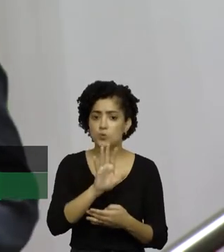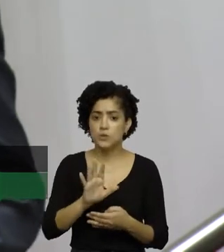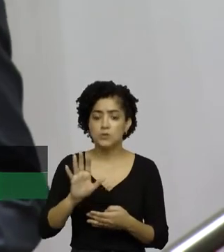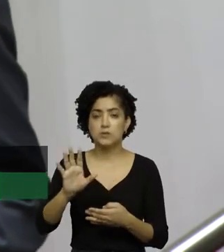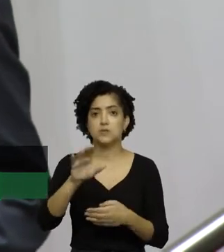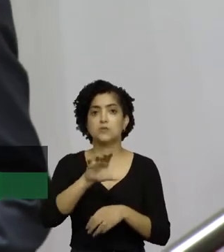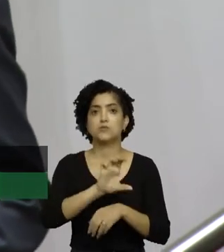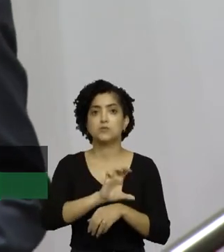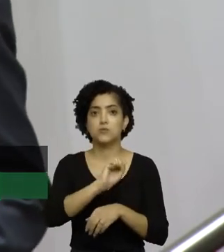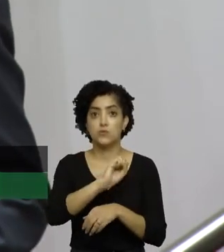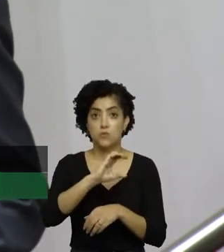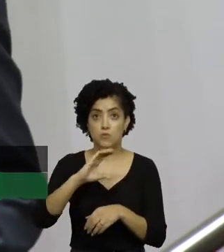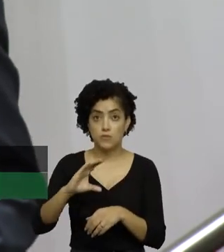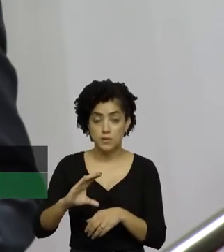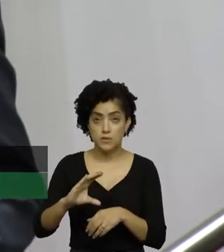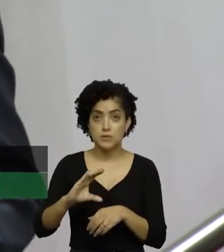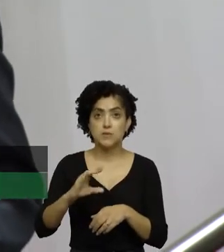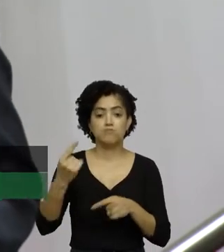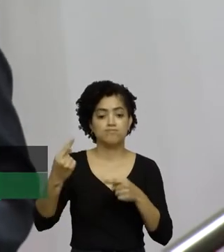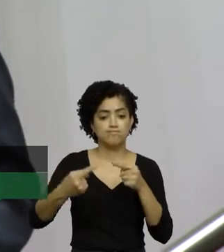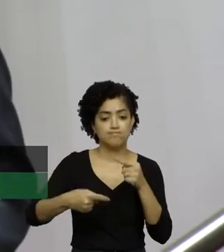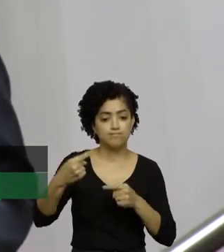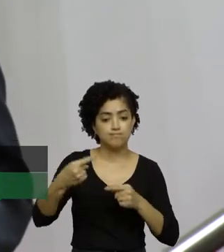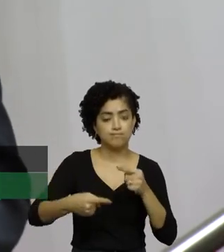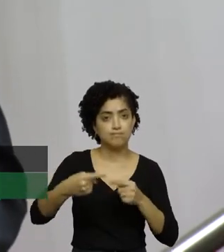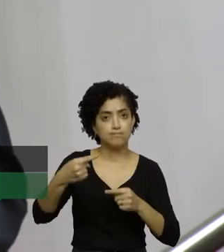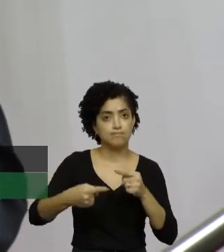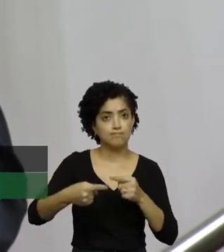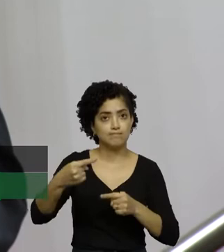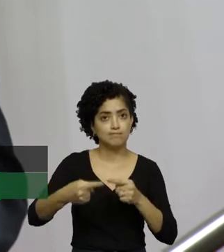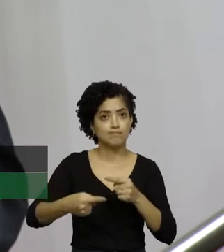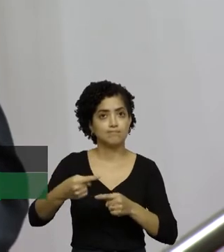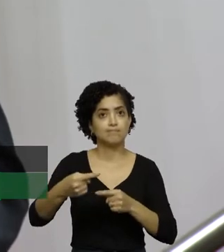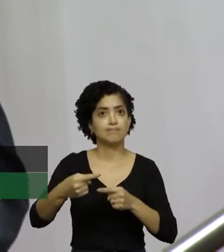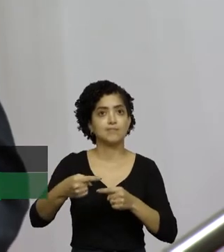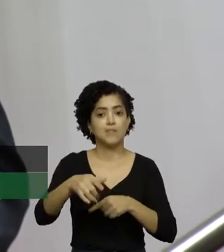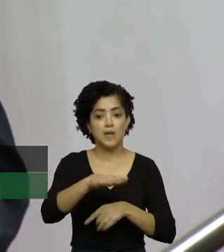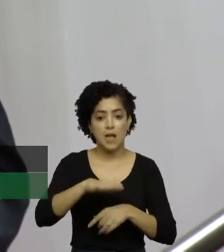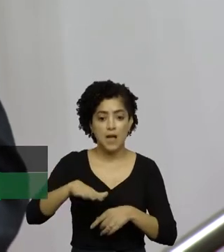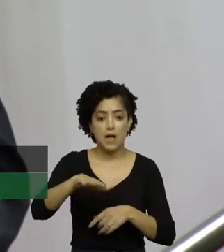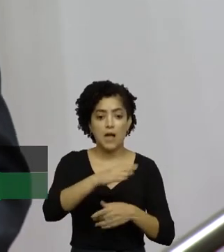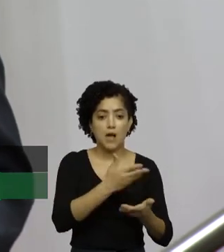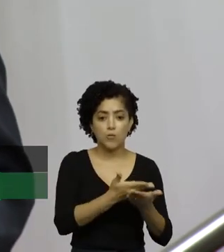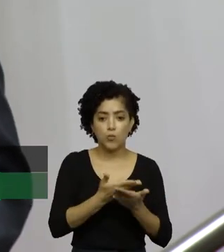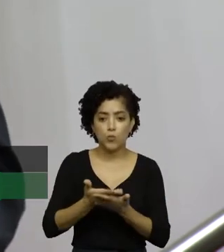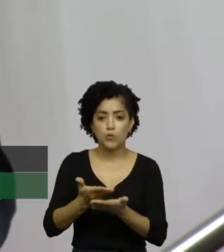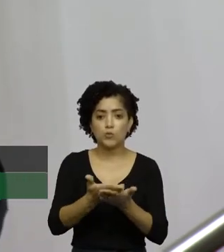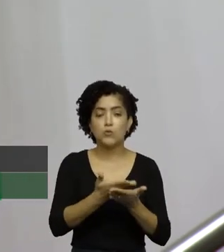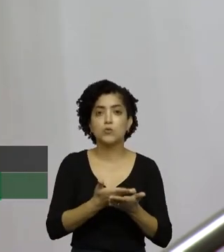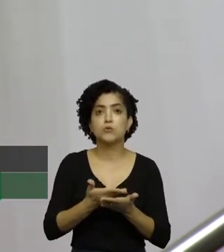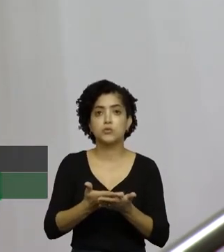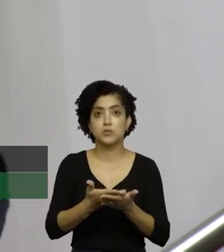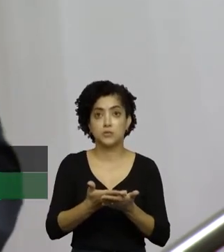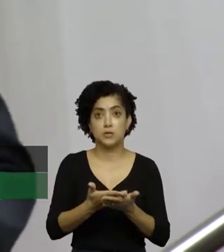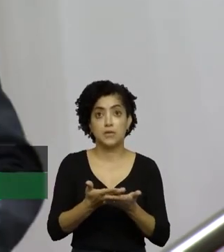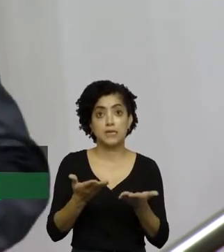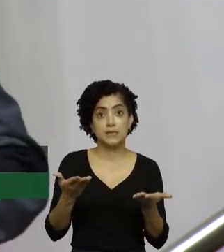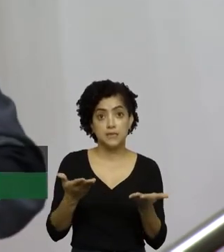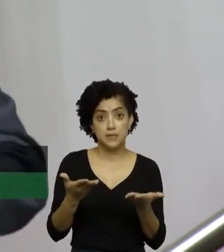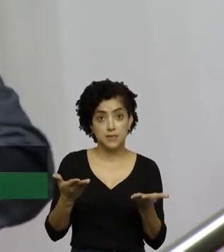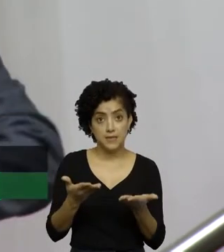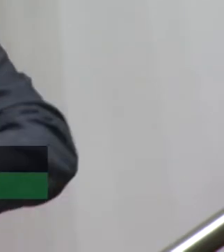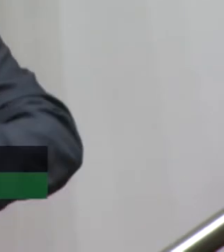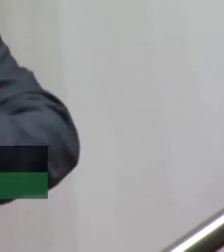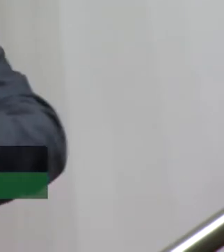Catarina com o debate da agroecologia. E estamos neste